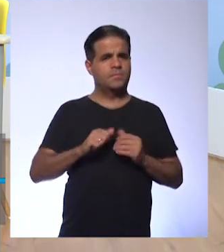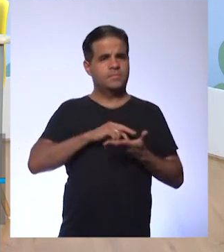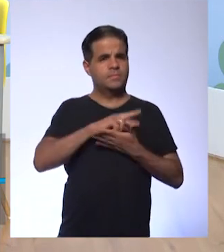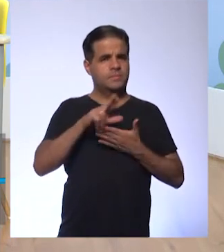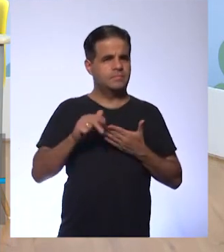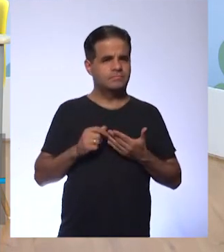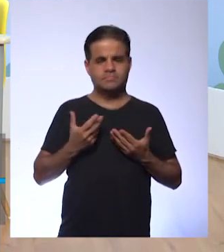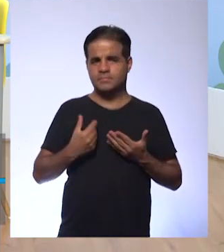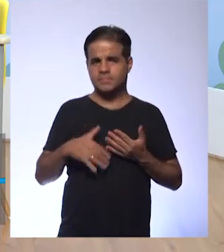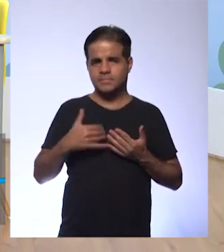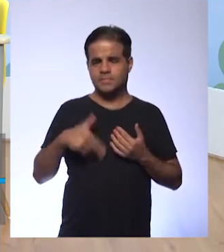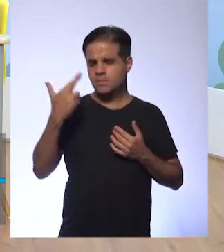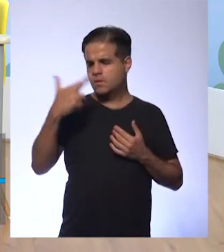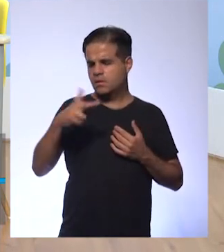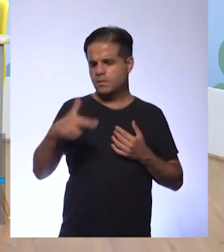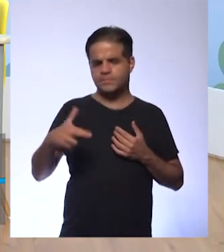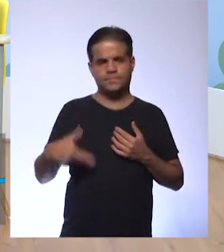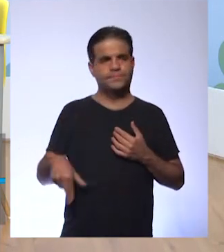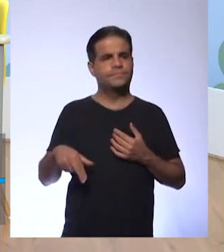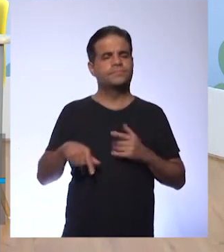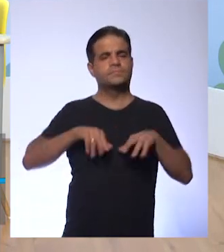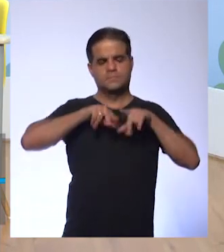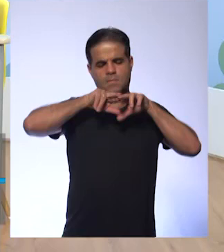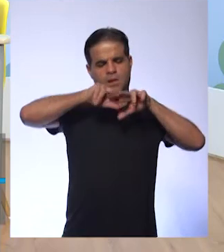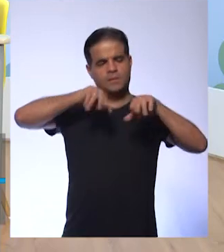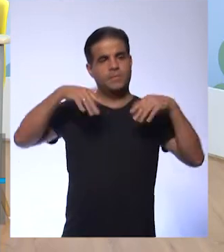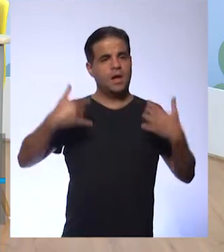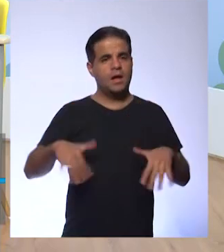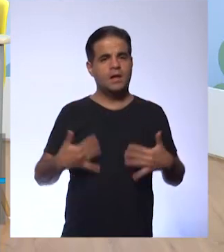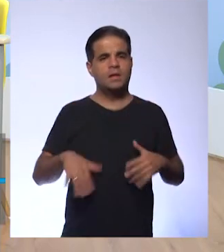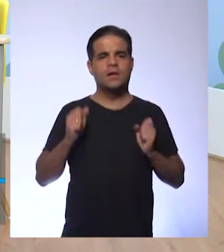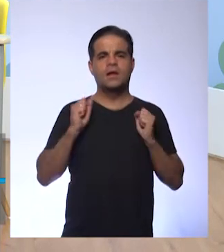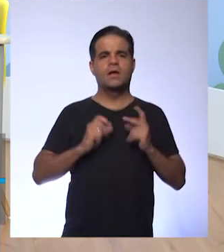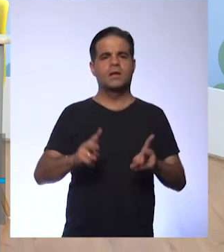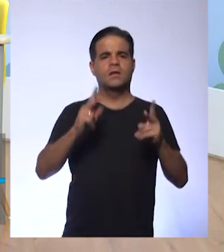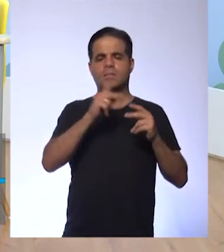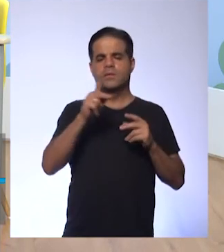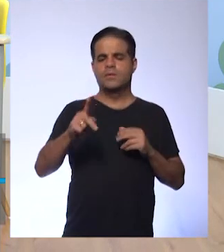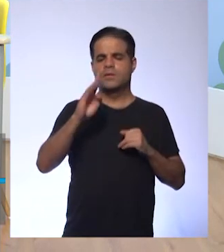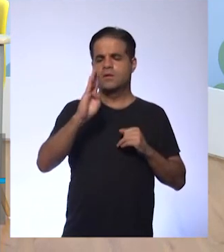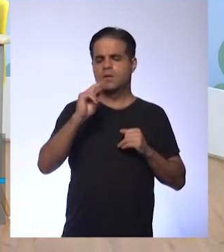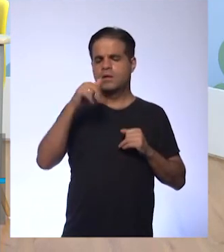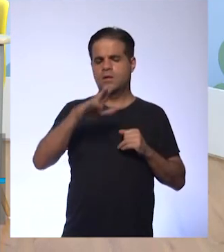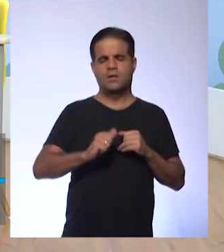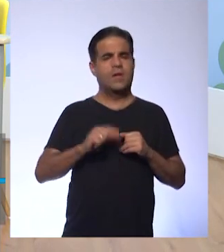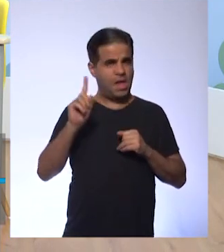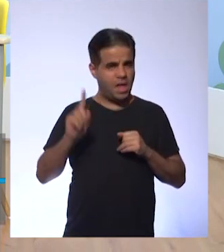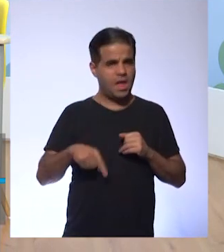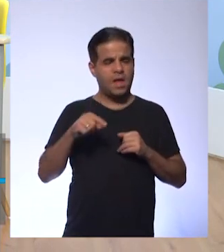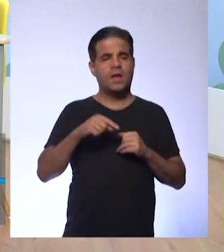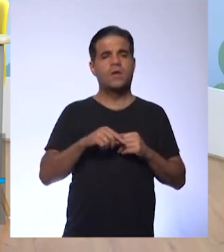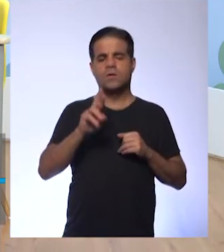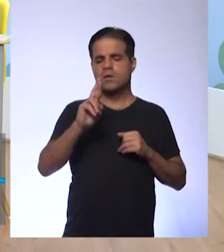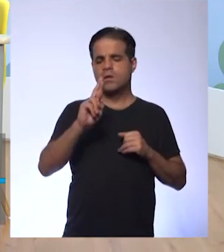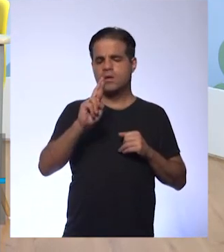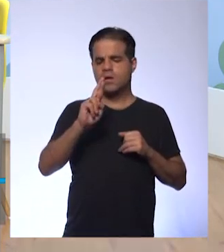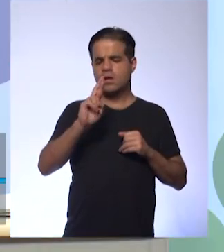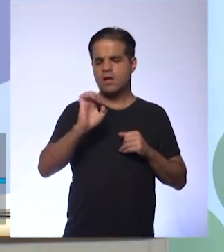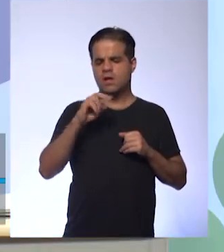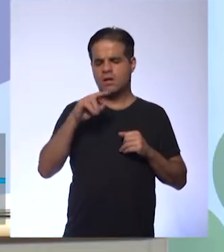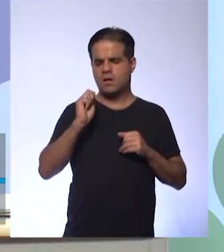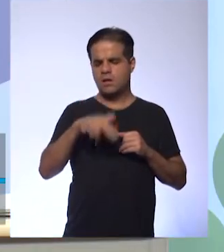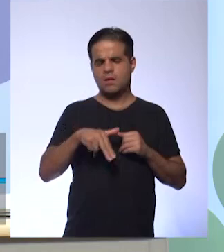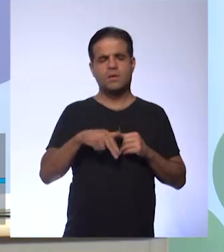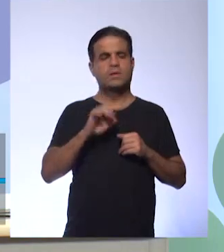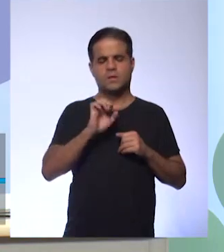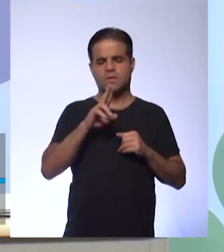várias? Acho que é a mesma. Várias professoras. A gente tá pegando sempre a da Pro Bruna. Será que é a Bruna que eu estou O Renan pensando? colocou,